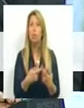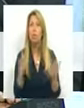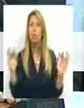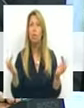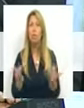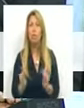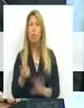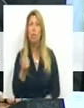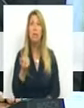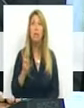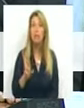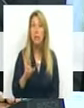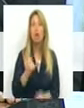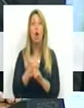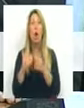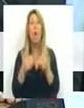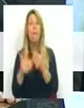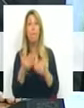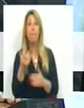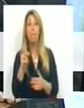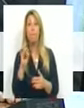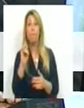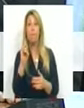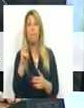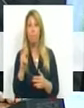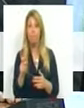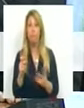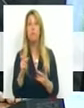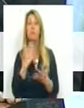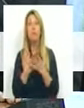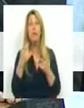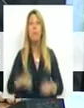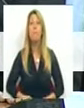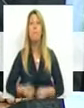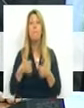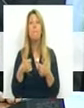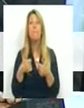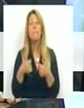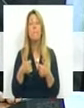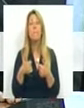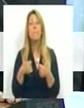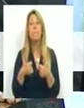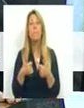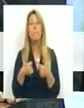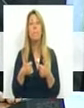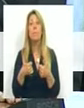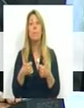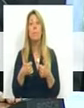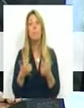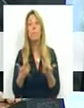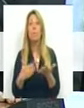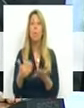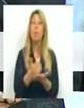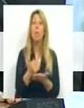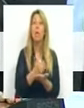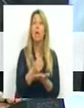digamos, as taxas das operações passivas, de modo a melhorar, digamos, o